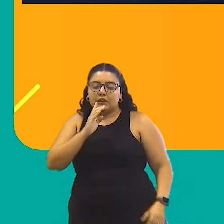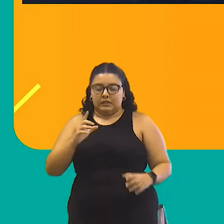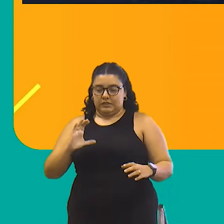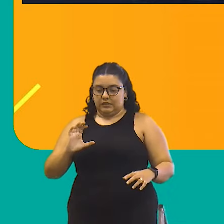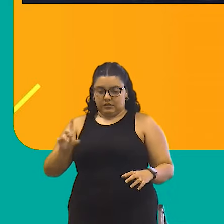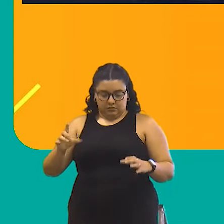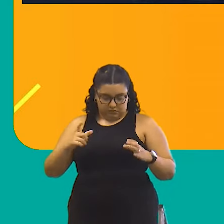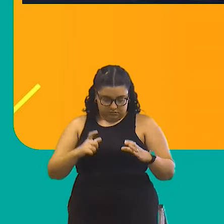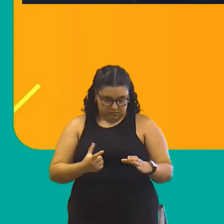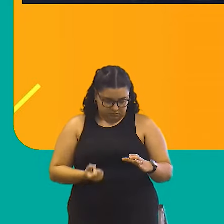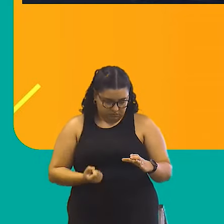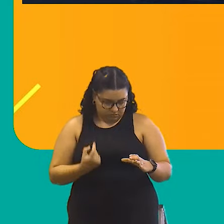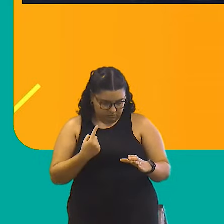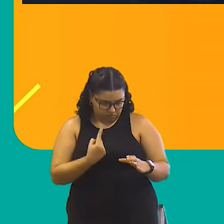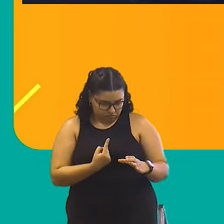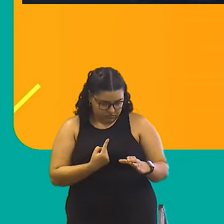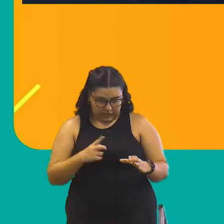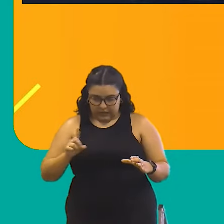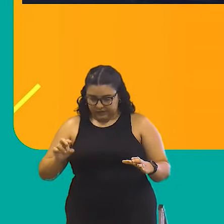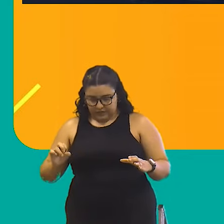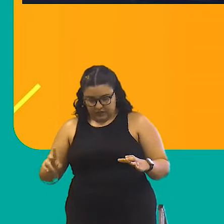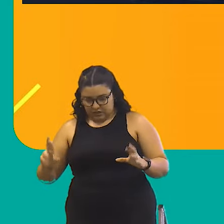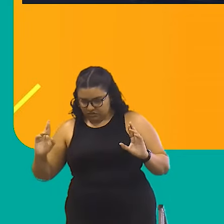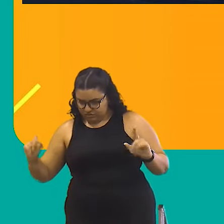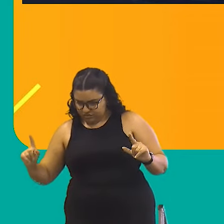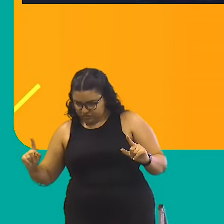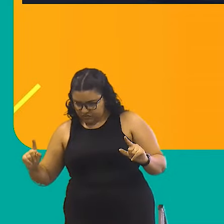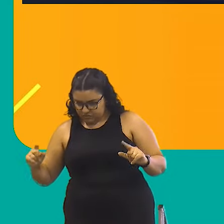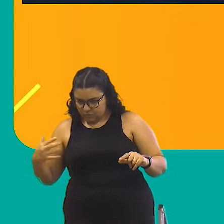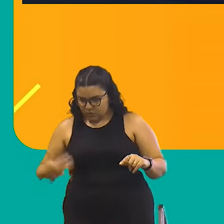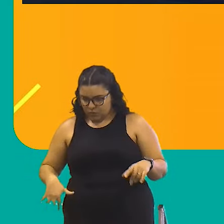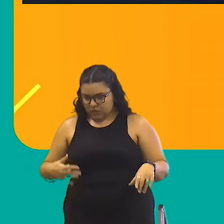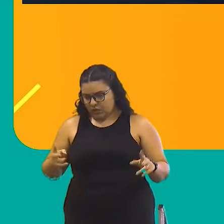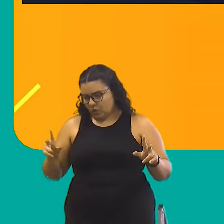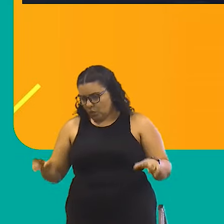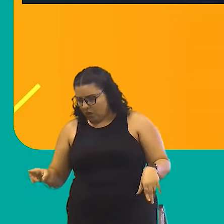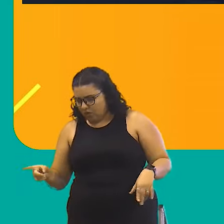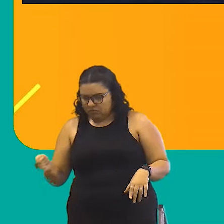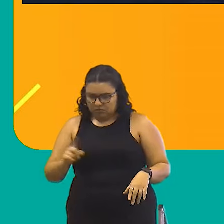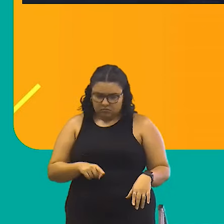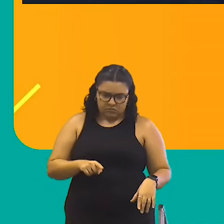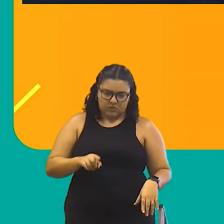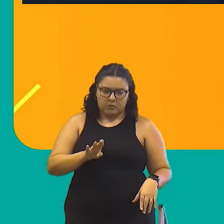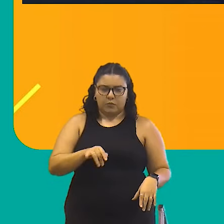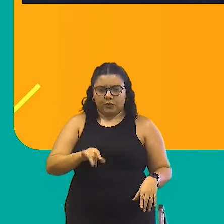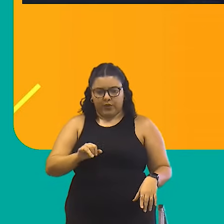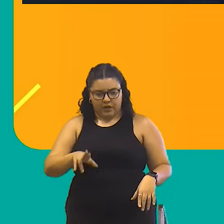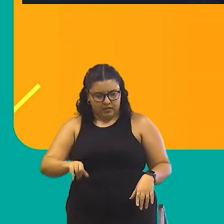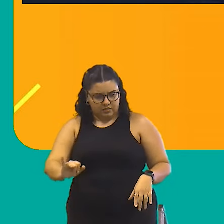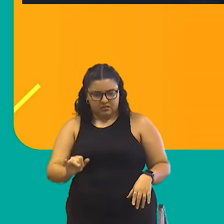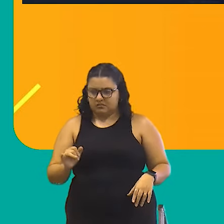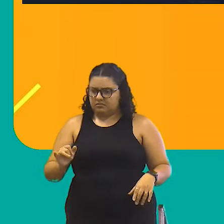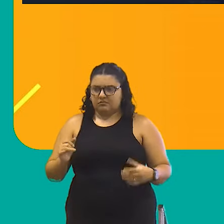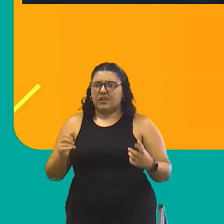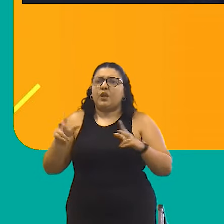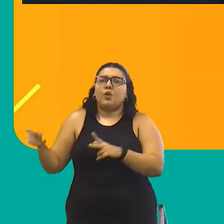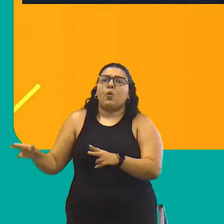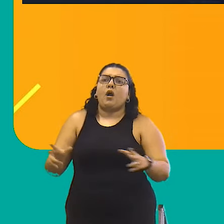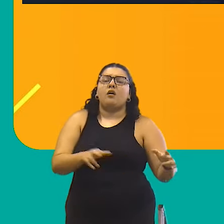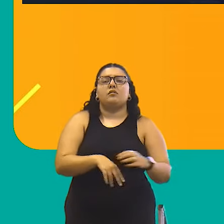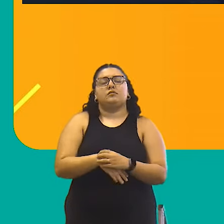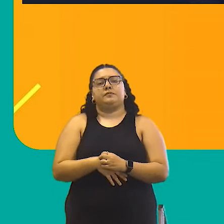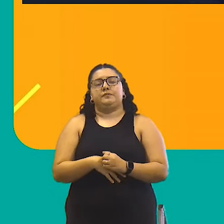olha, valha. Você pega um DVD, você olha, ixi, igual. Você pegava um Blu-ray e olhava, não